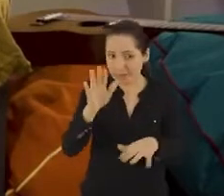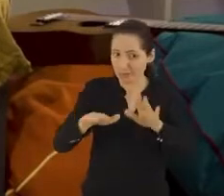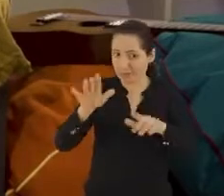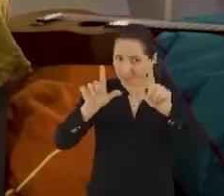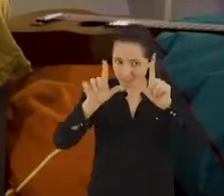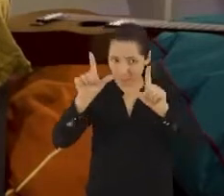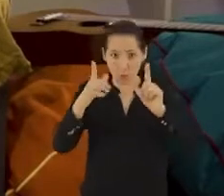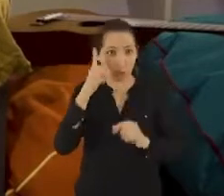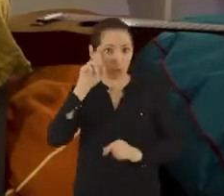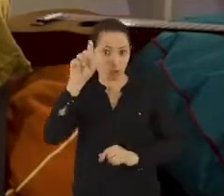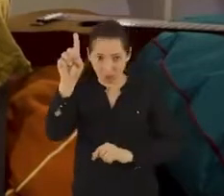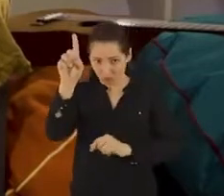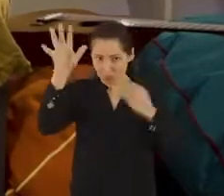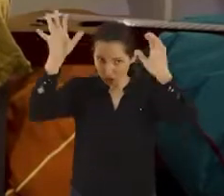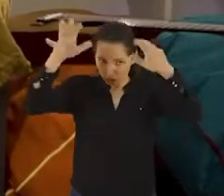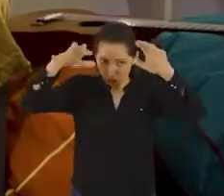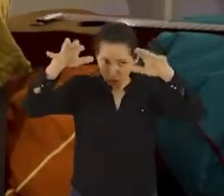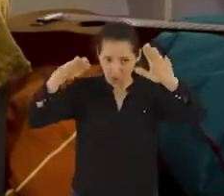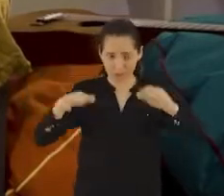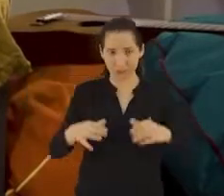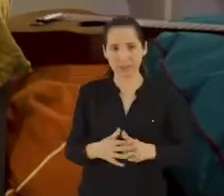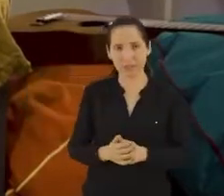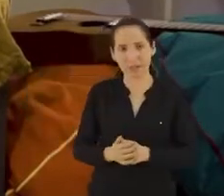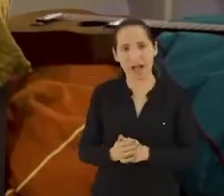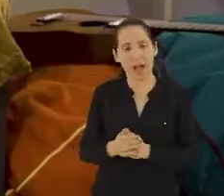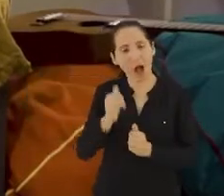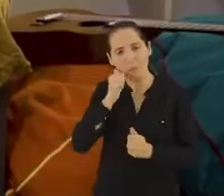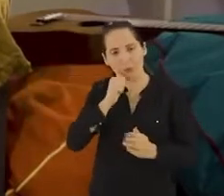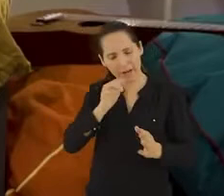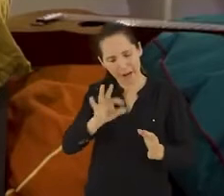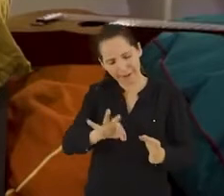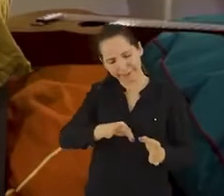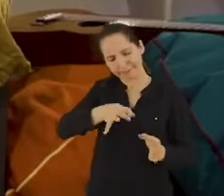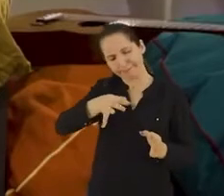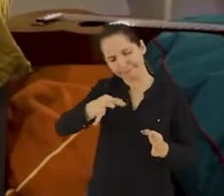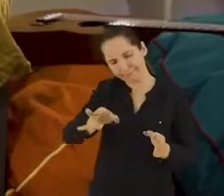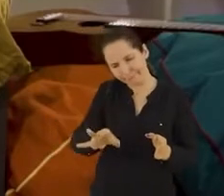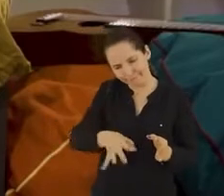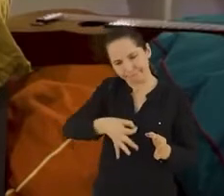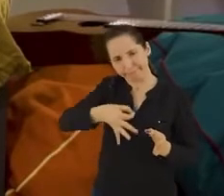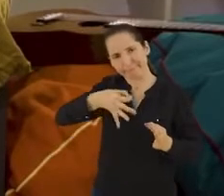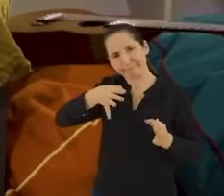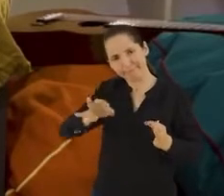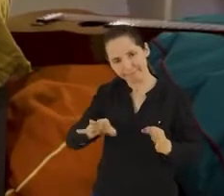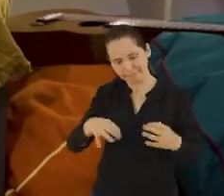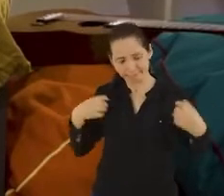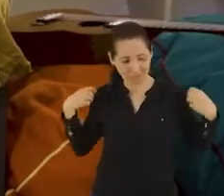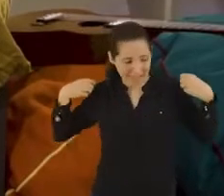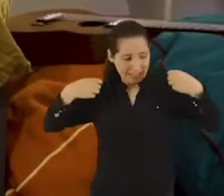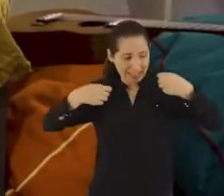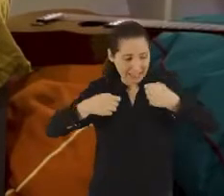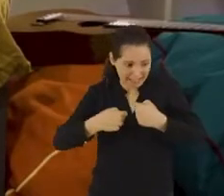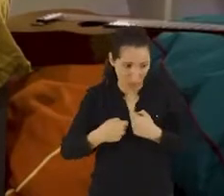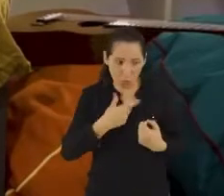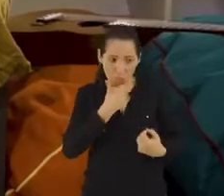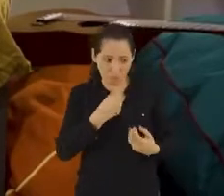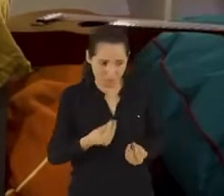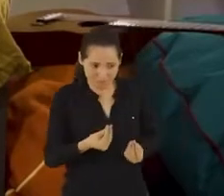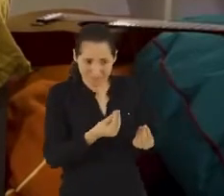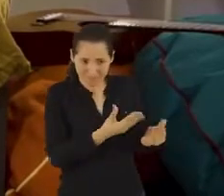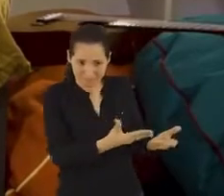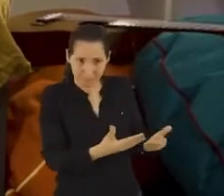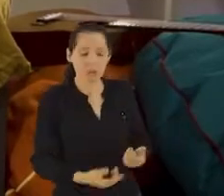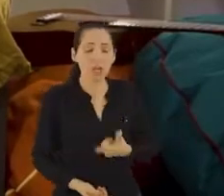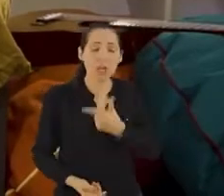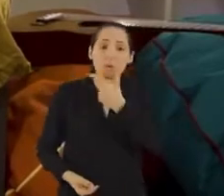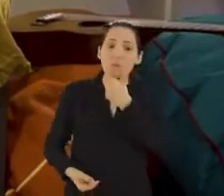Dias de chuva. Enquanto Dona Ornélia tricotava, ponto a ponto, um casaco para o Zé,